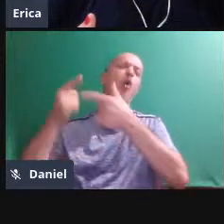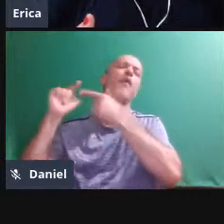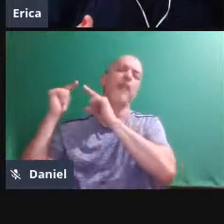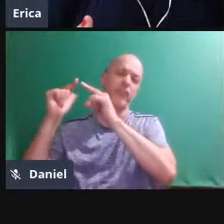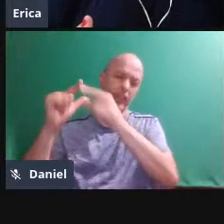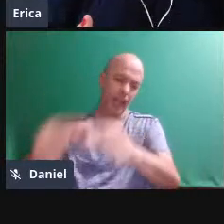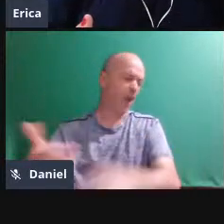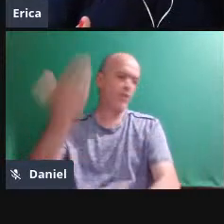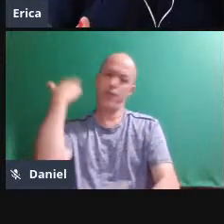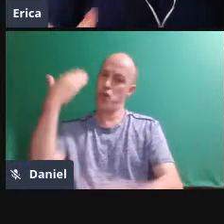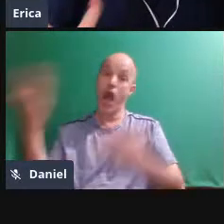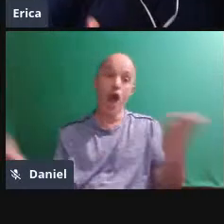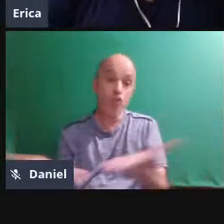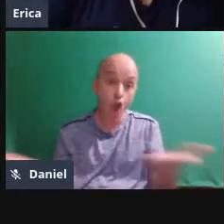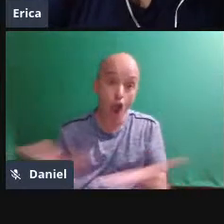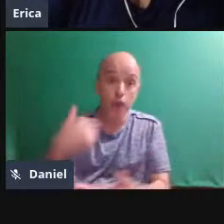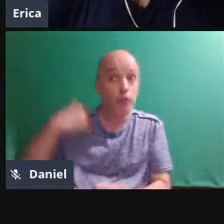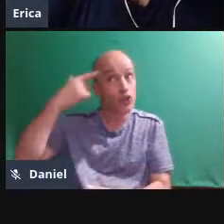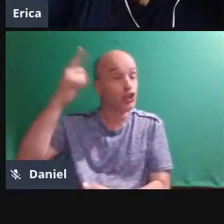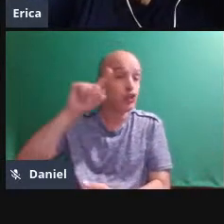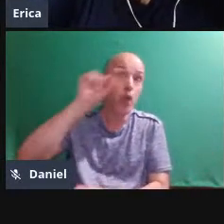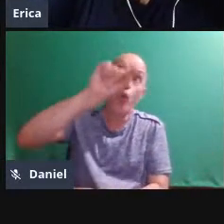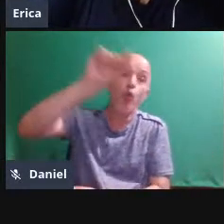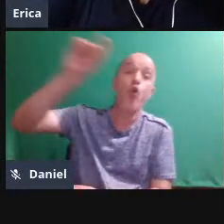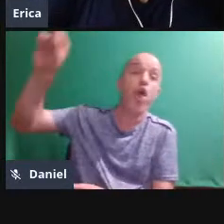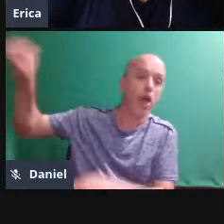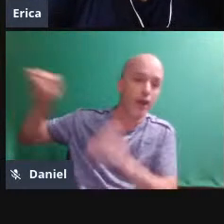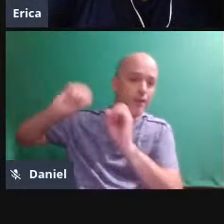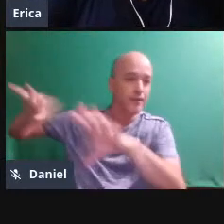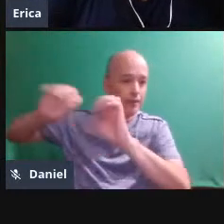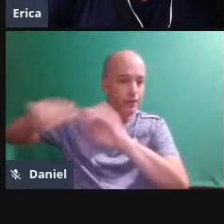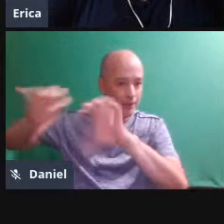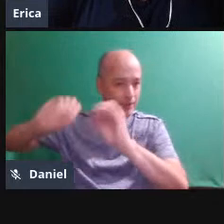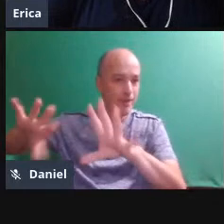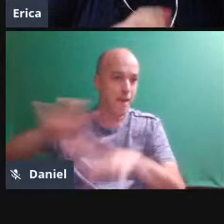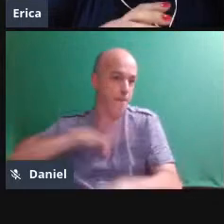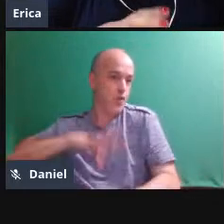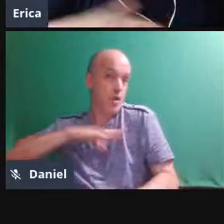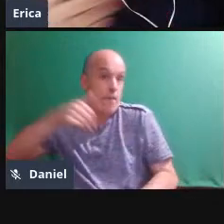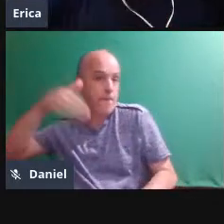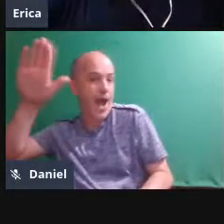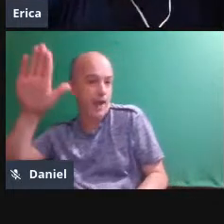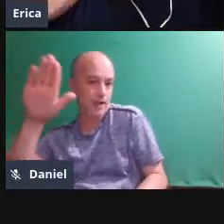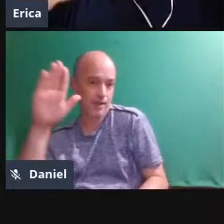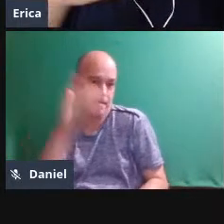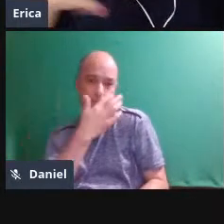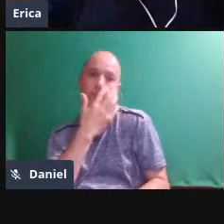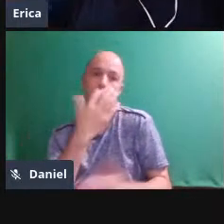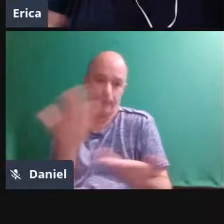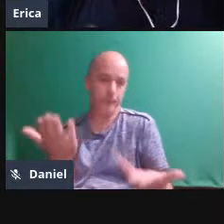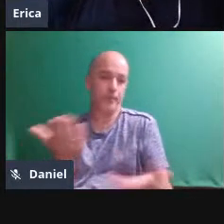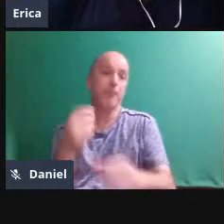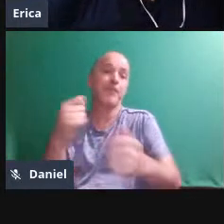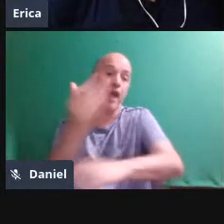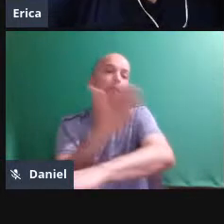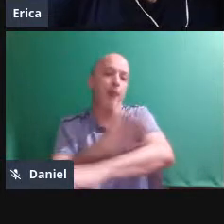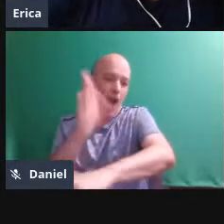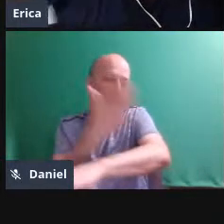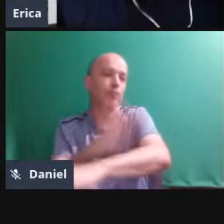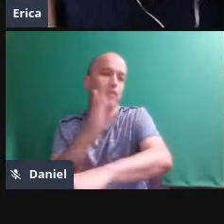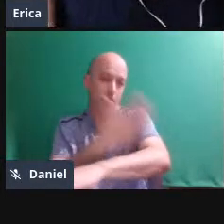precária e o ensino é um ensino tradicional, enfim, né? Hoje eu não conheço como tem sido o ensino de língua